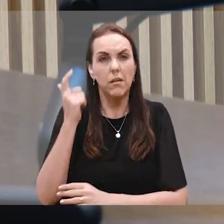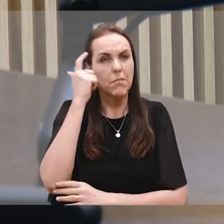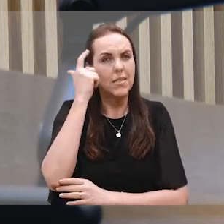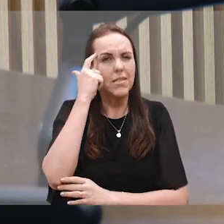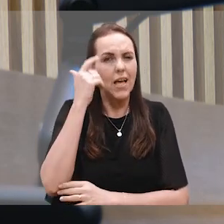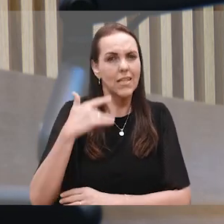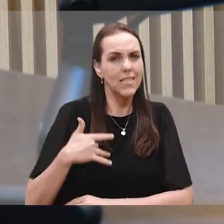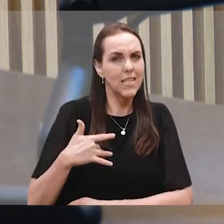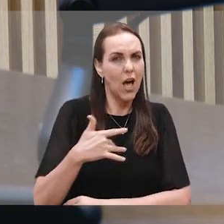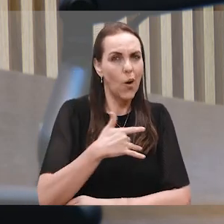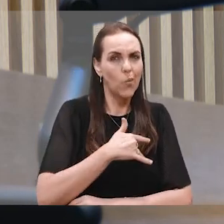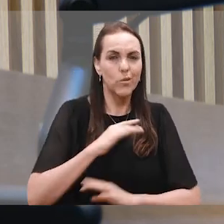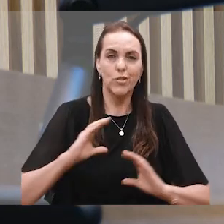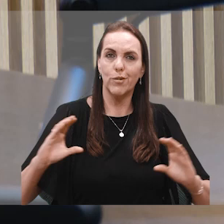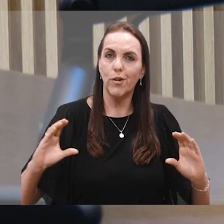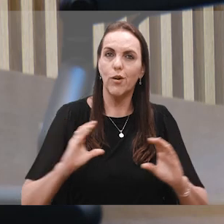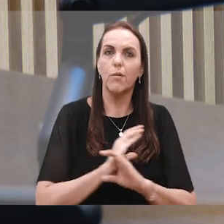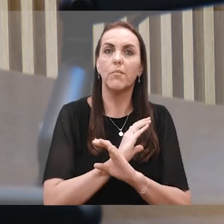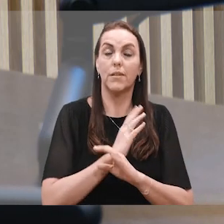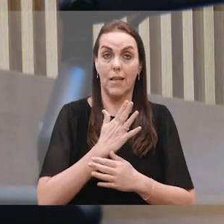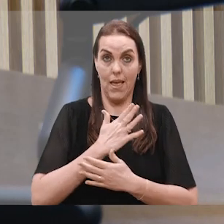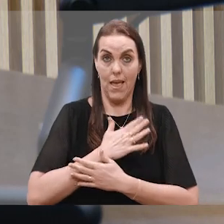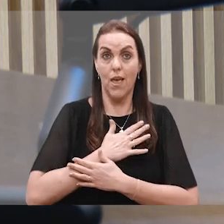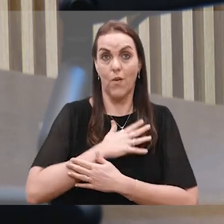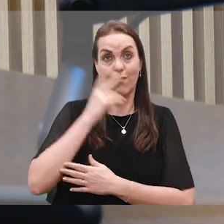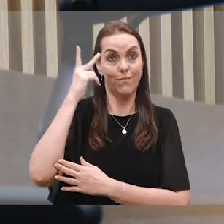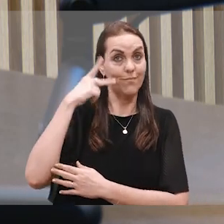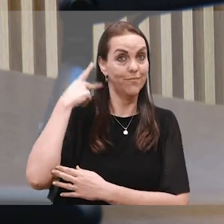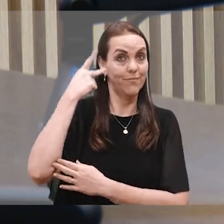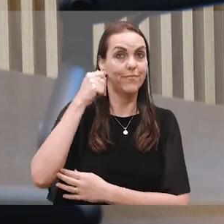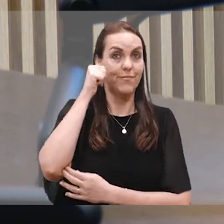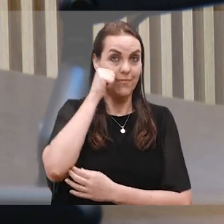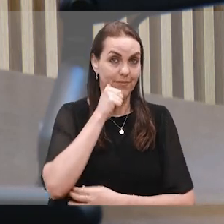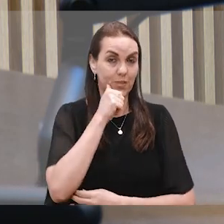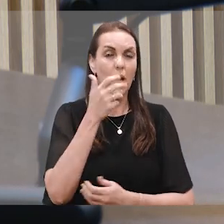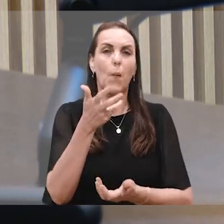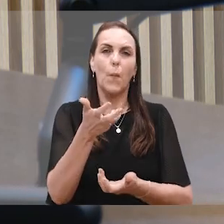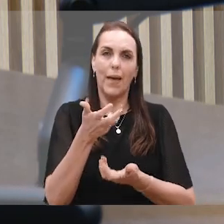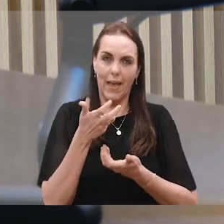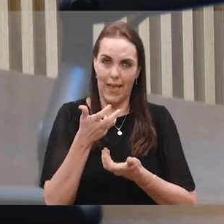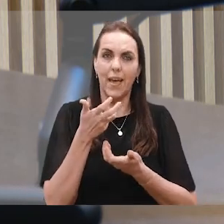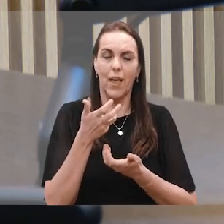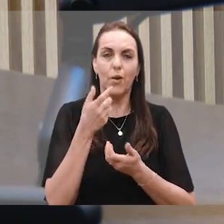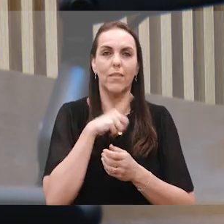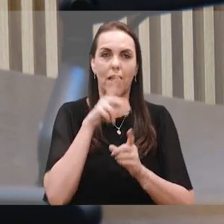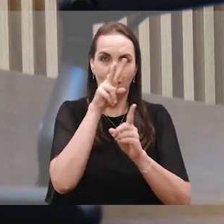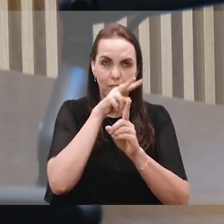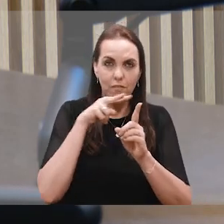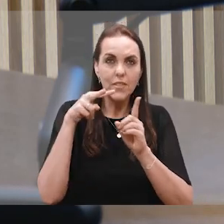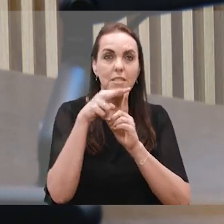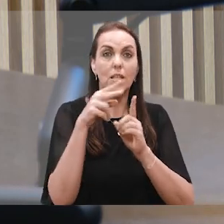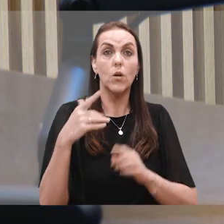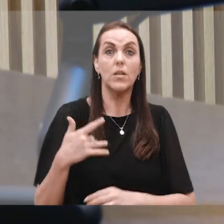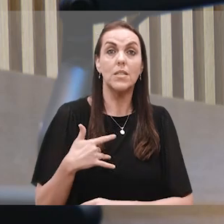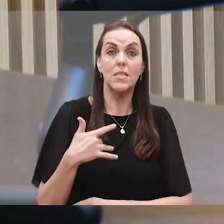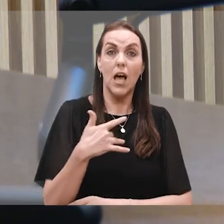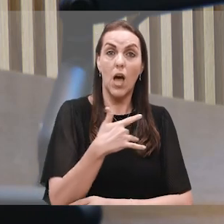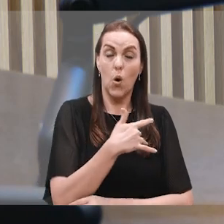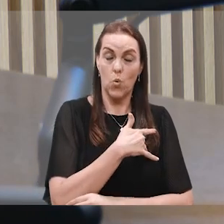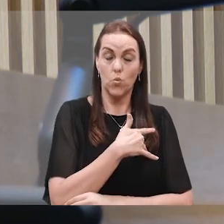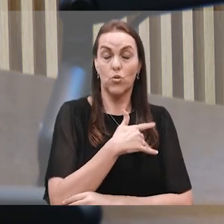pensar na saúde como um todo. Então, eu, como vereadora, quero, pretendo e tenho essa visão de